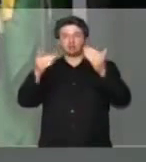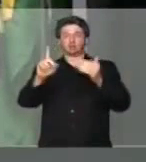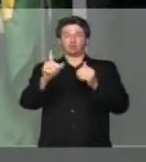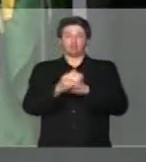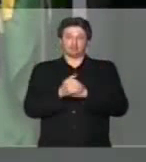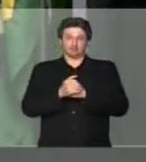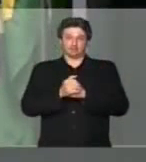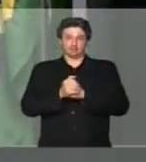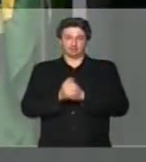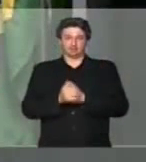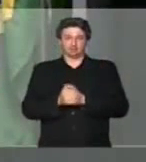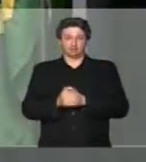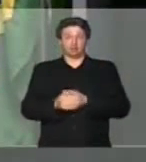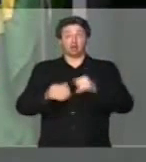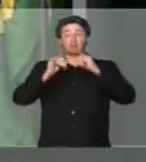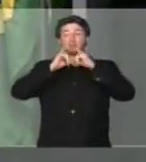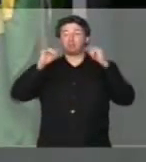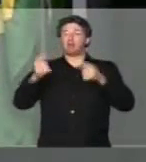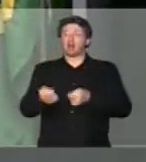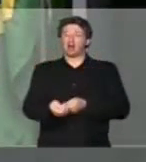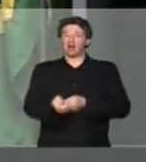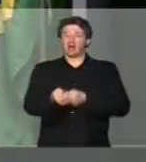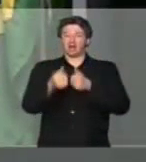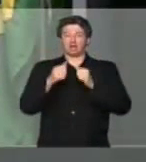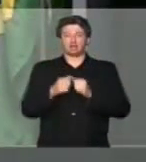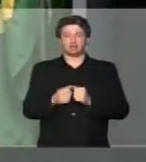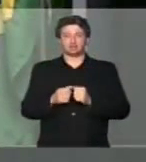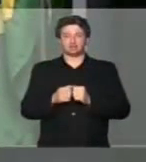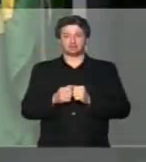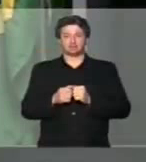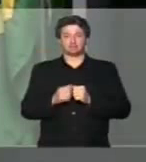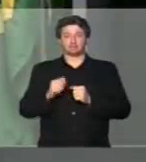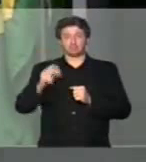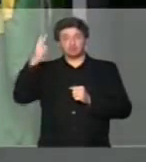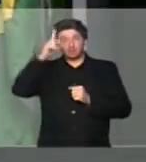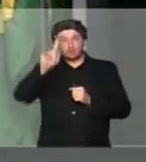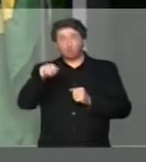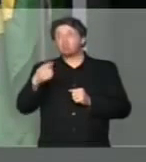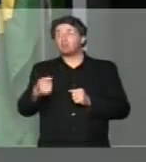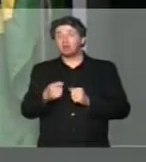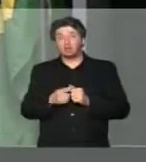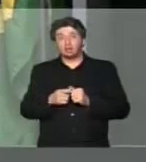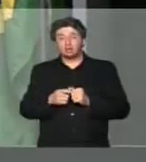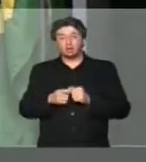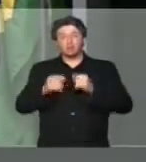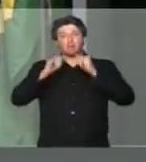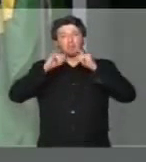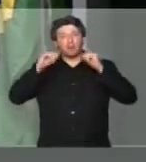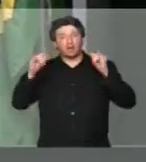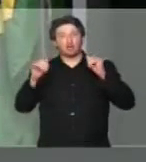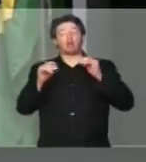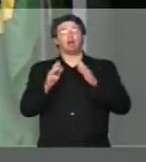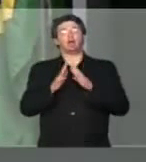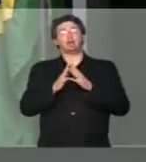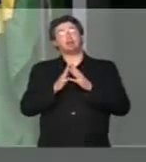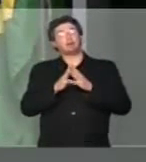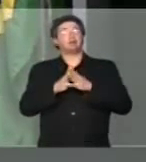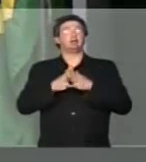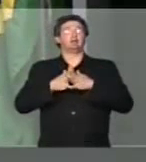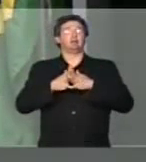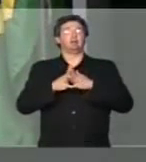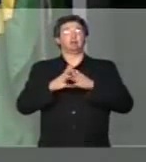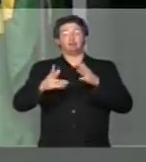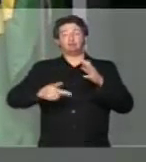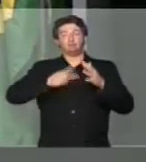apresentados. A propaganda enganosa. Quem não lembra das propagandas em que